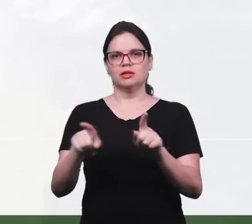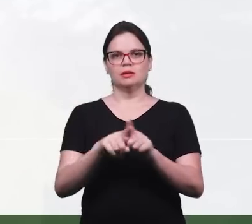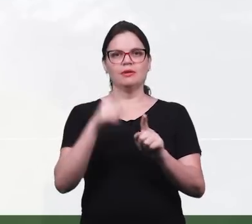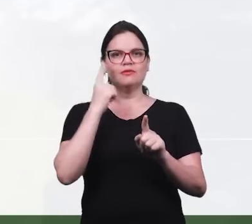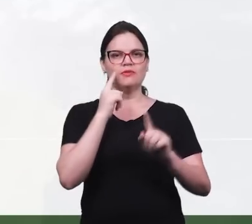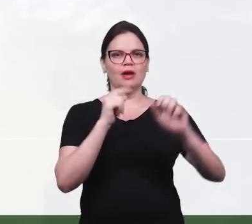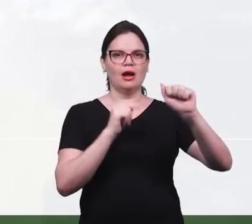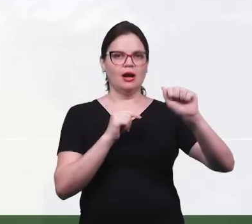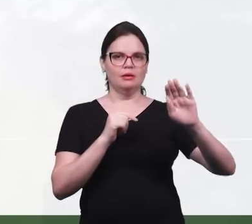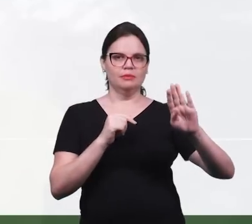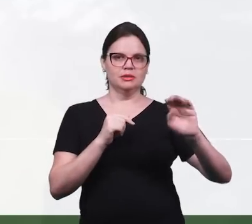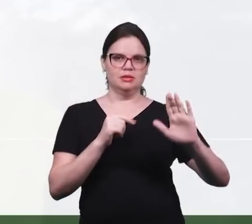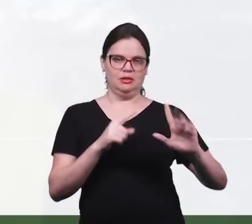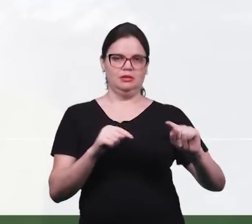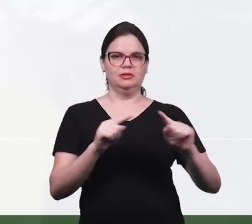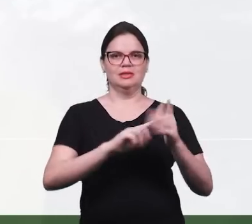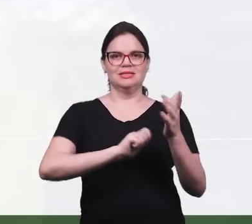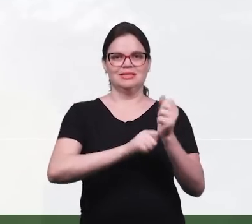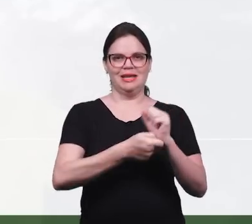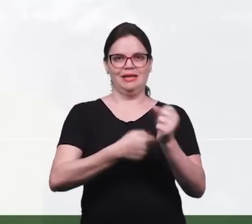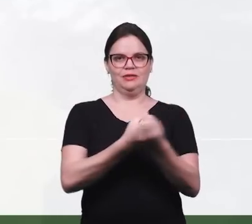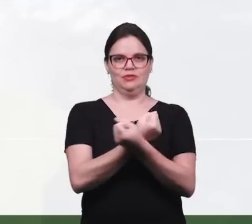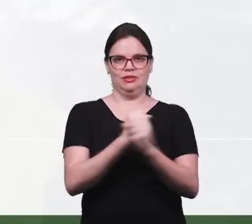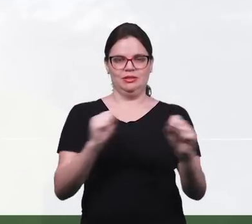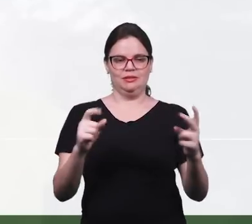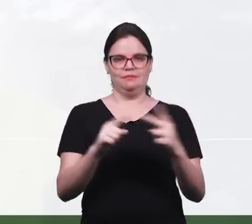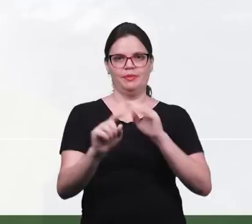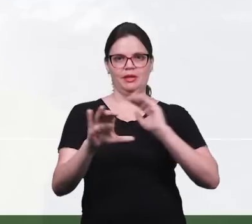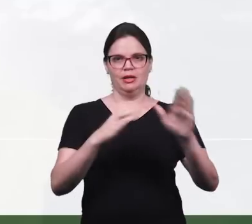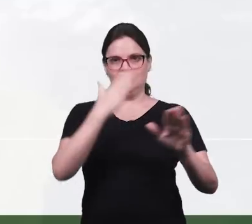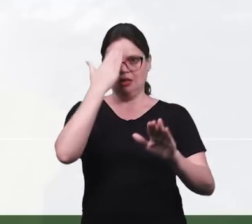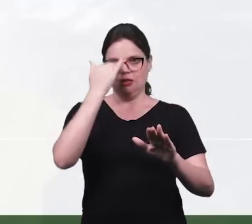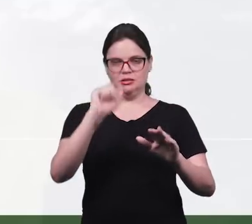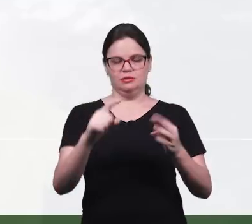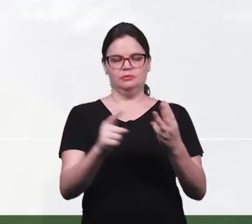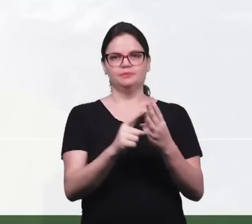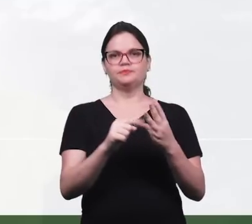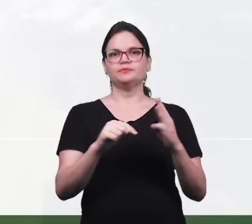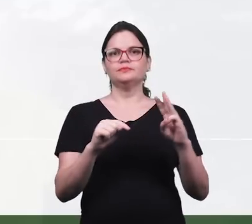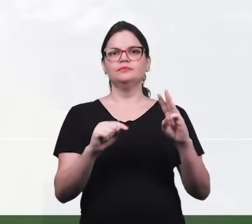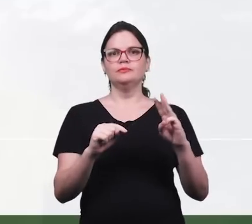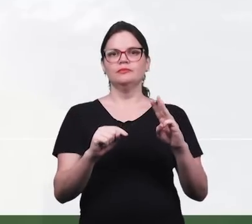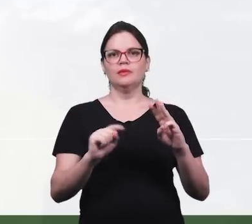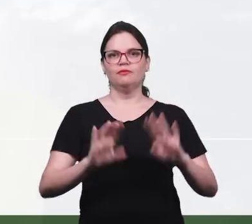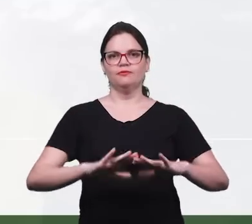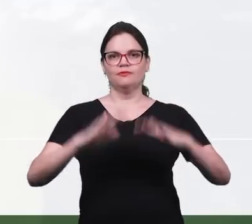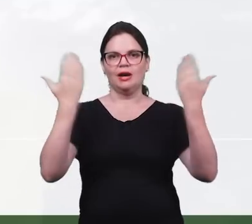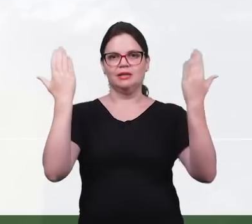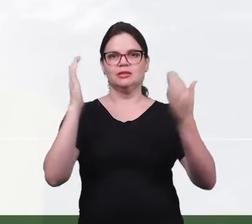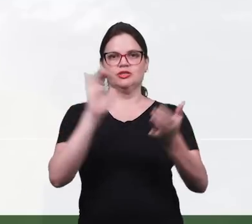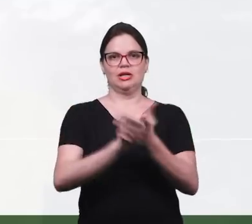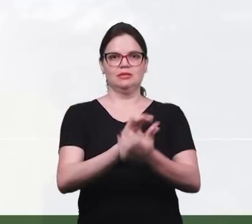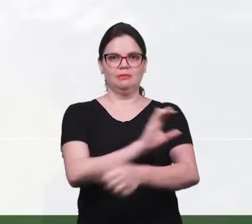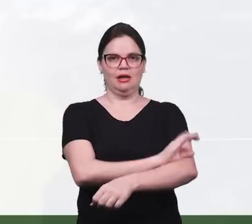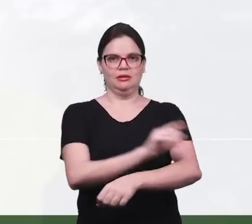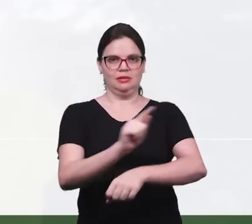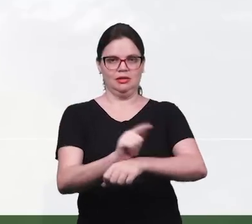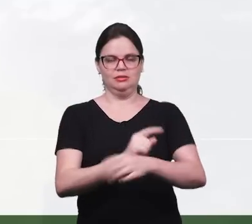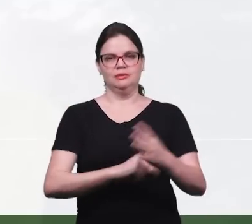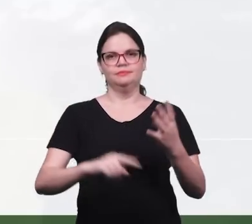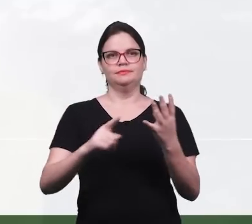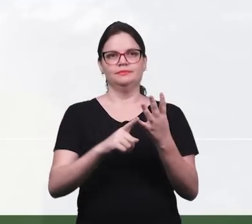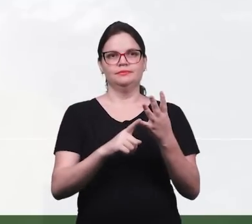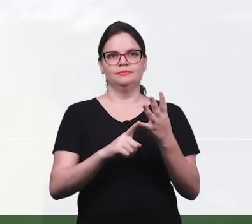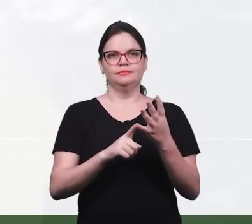são: letra A, o enigma de Sansão; letra B, Cantares de Salomão; letra C, as bodas de Caná da Galileia; e letra